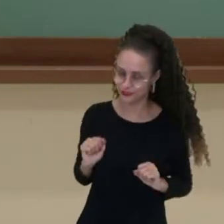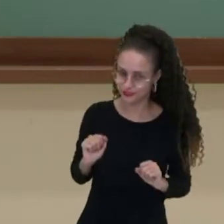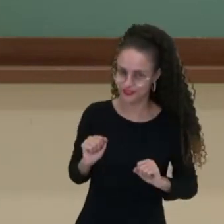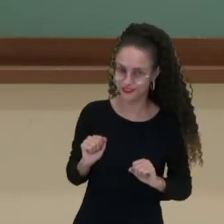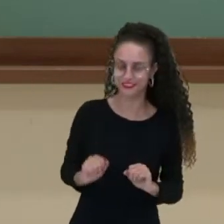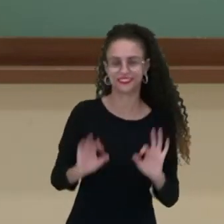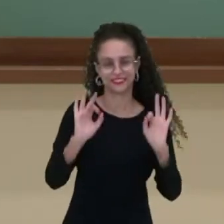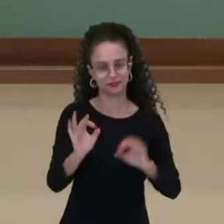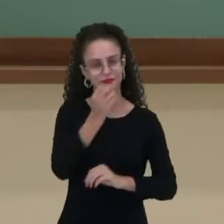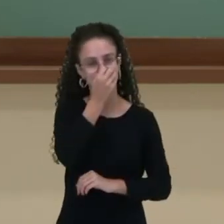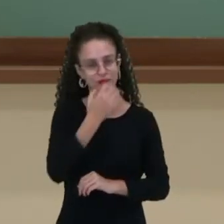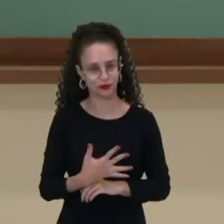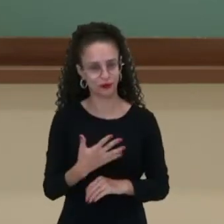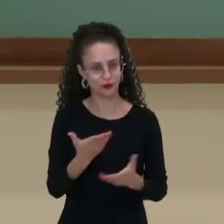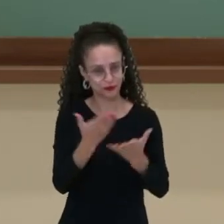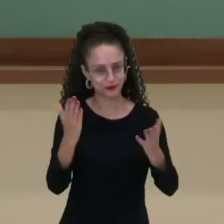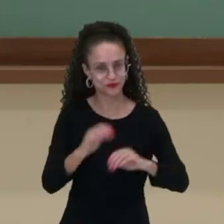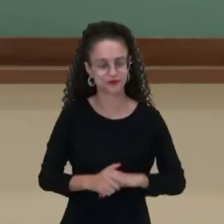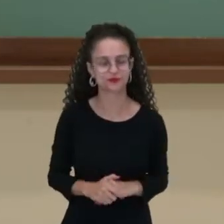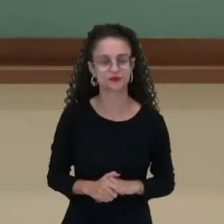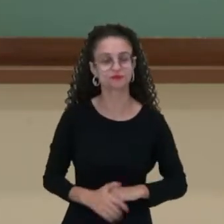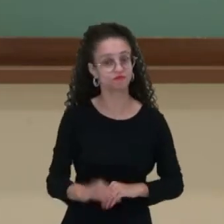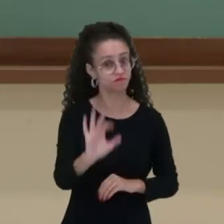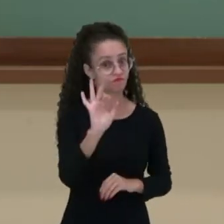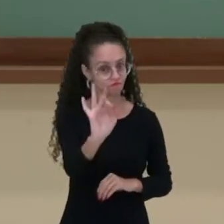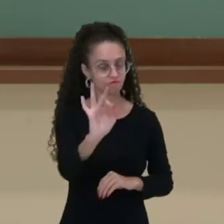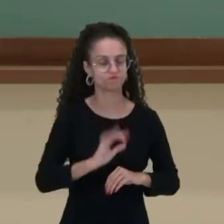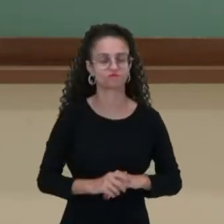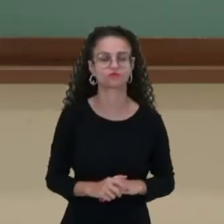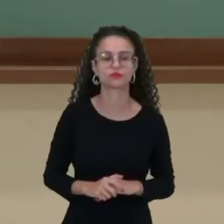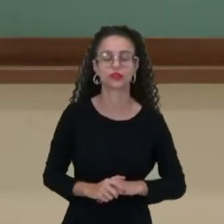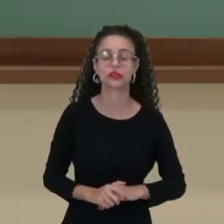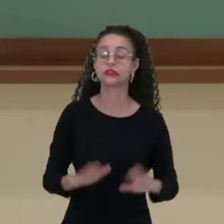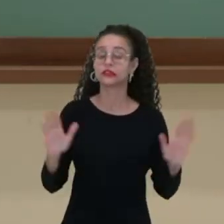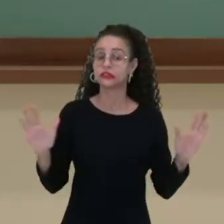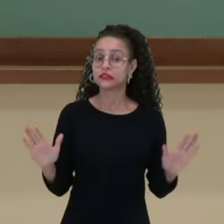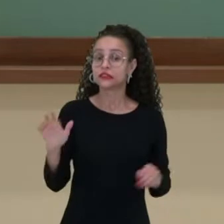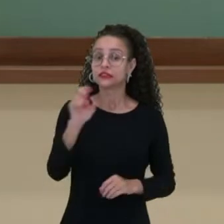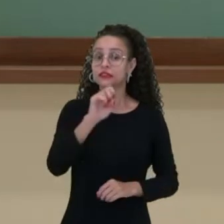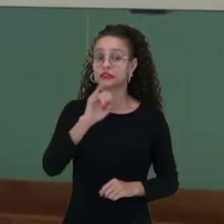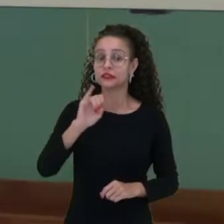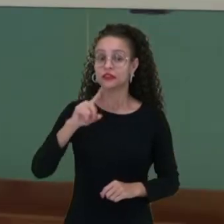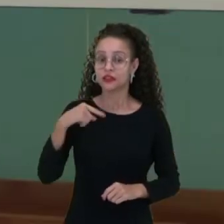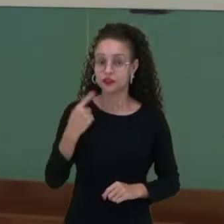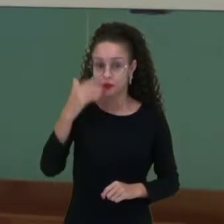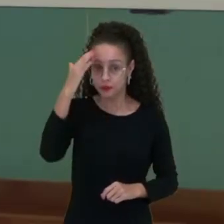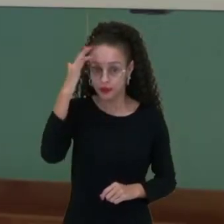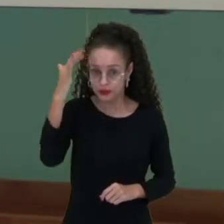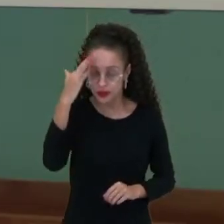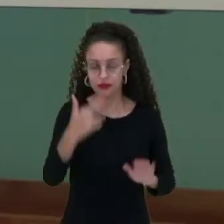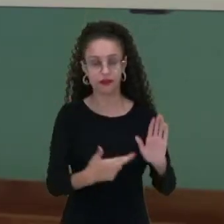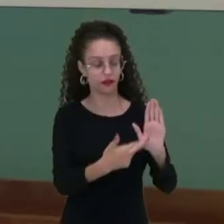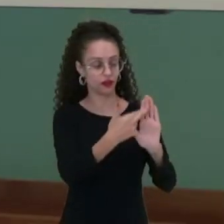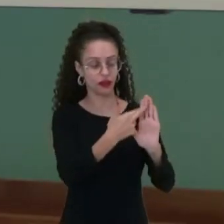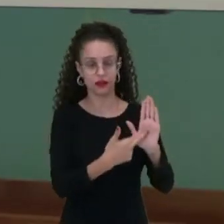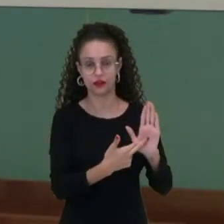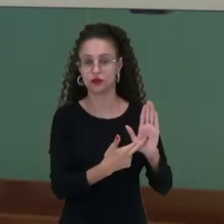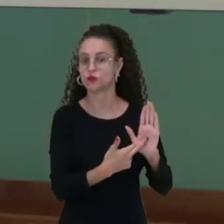Aê! Muito bom, Joãozinho! Isso mesmo. Se nós pensarmos que a regra seria